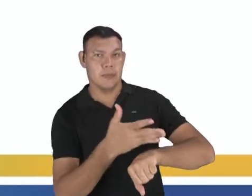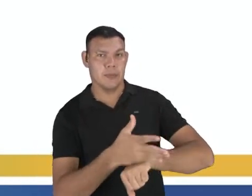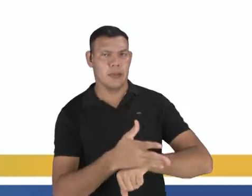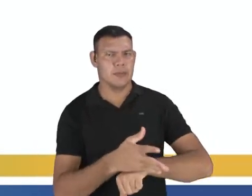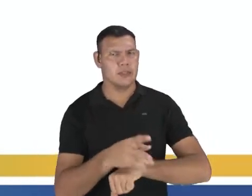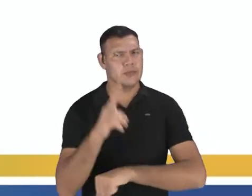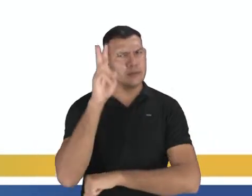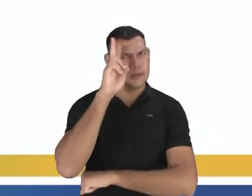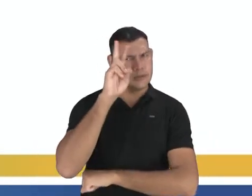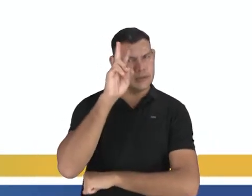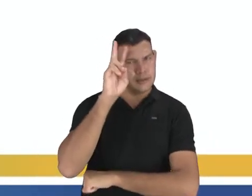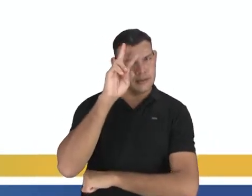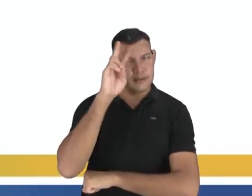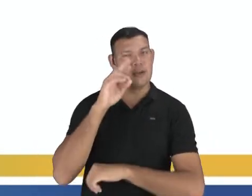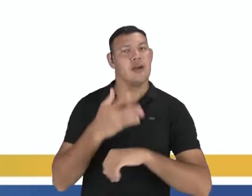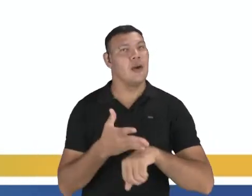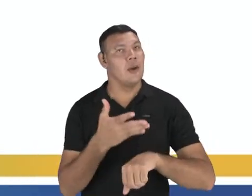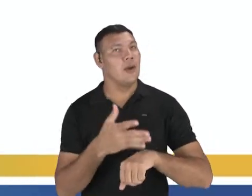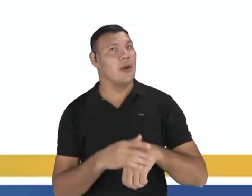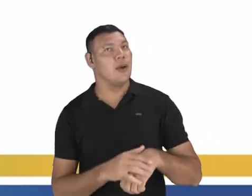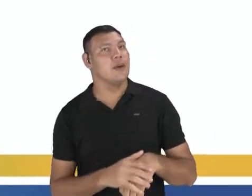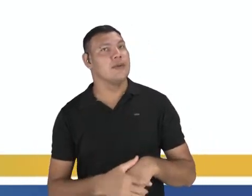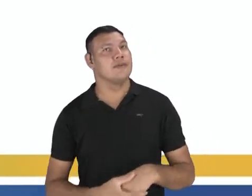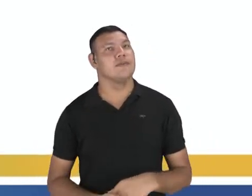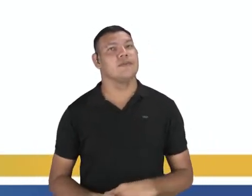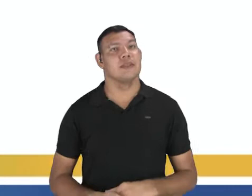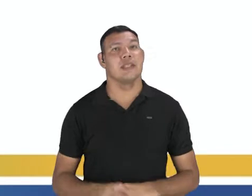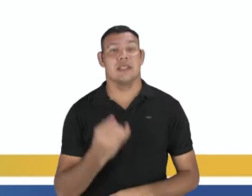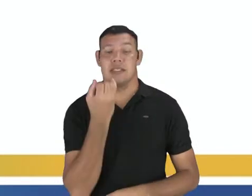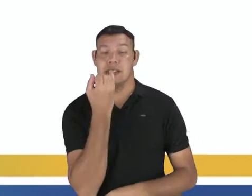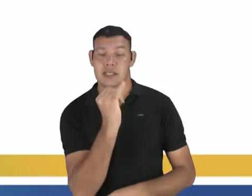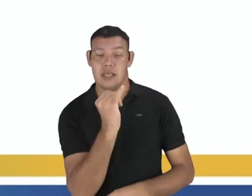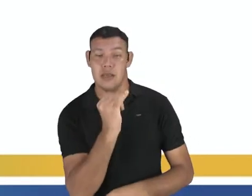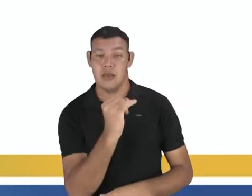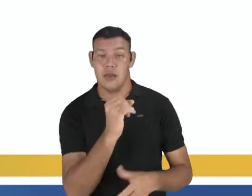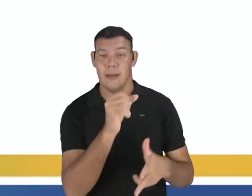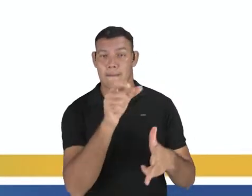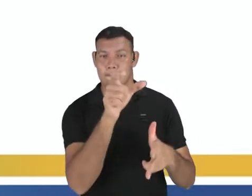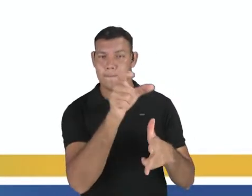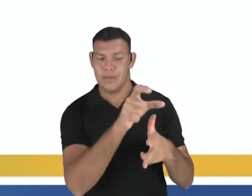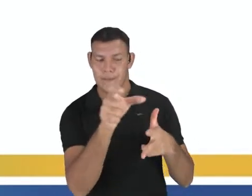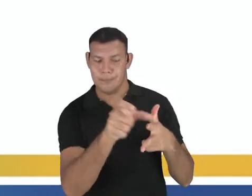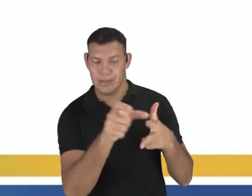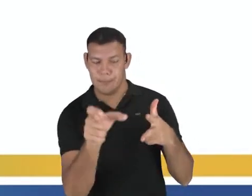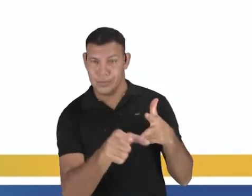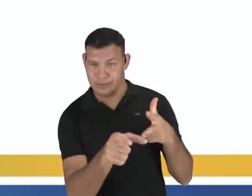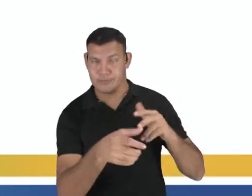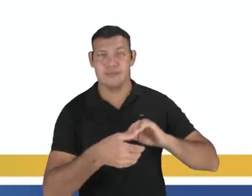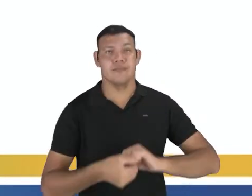narração. Chama-se de narrador personagem, se narra em terceira pessoa.